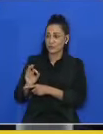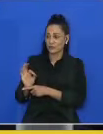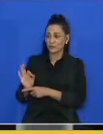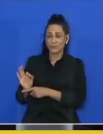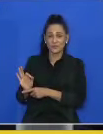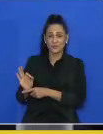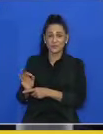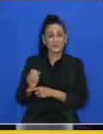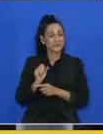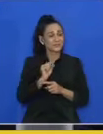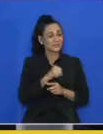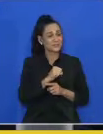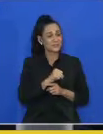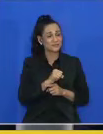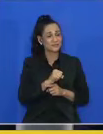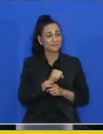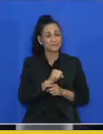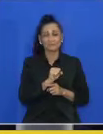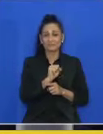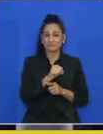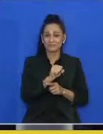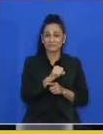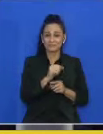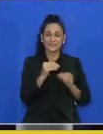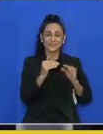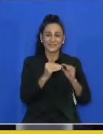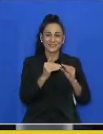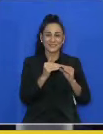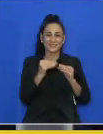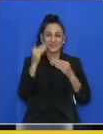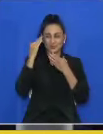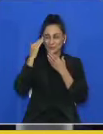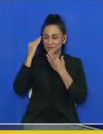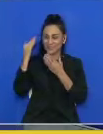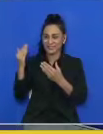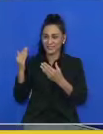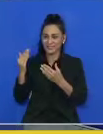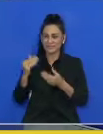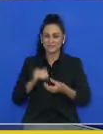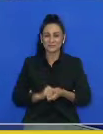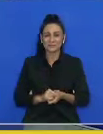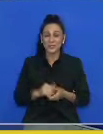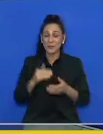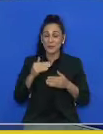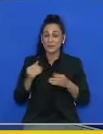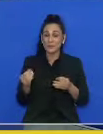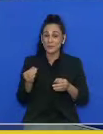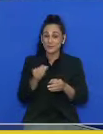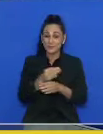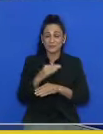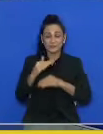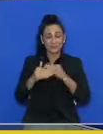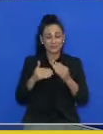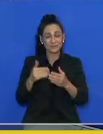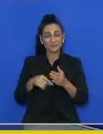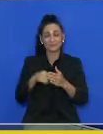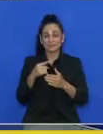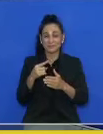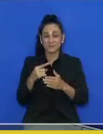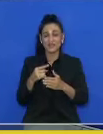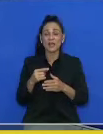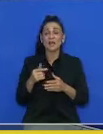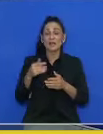Auditoras, confirmam? Sim, confirmo. Sim, confirmo. Obrigado. Primeira etapa do dia de sorte